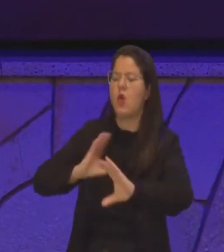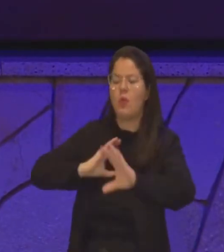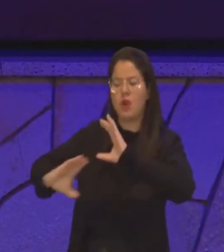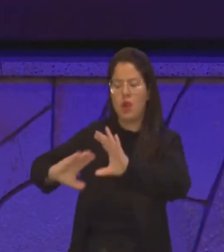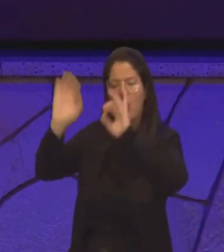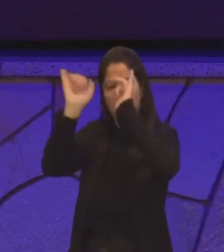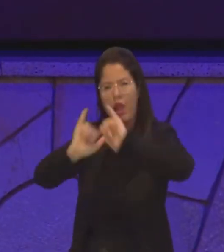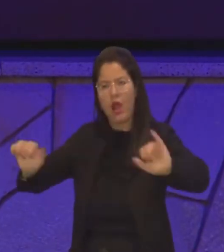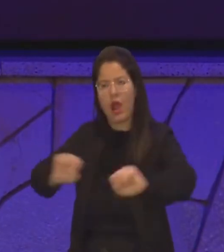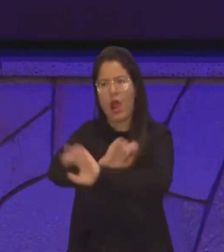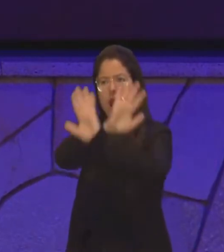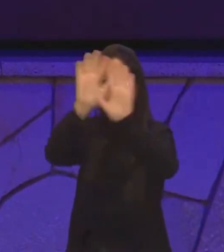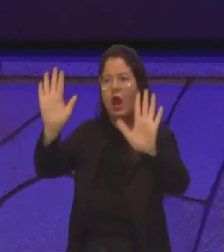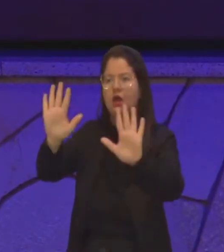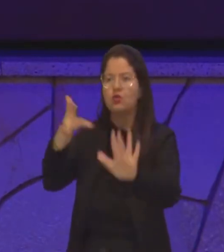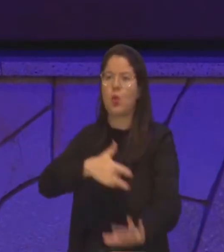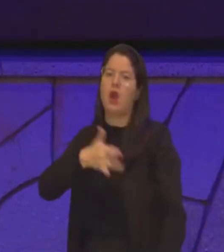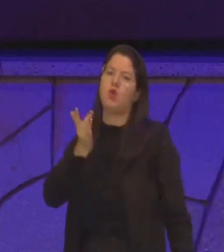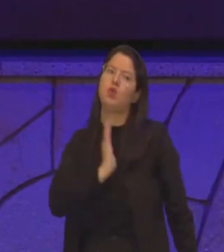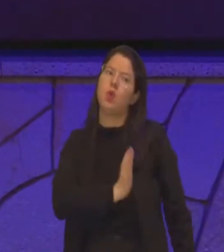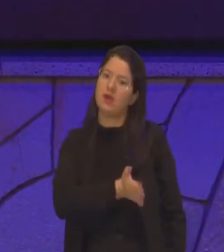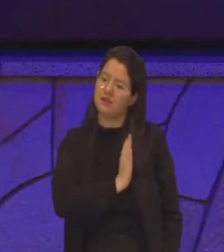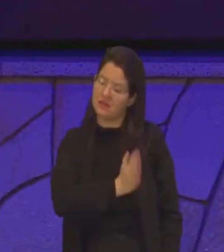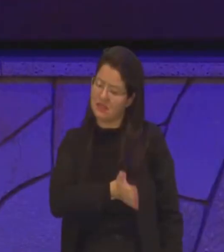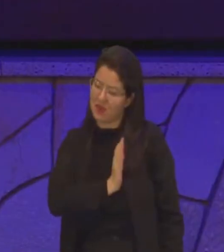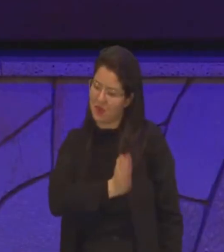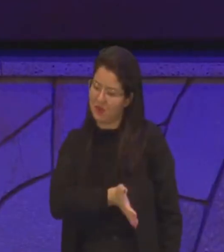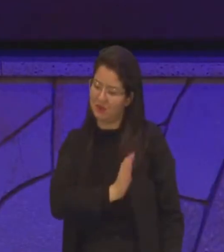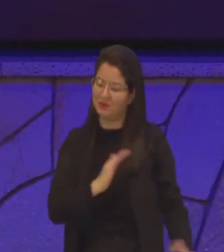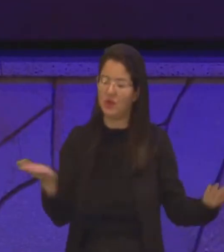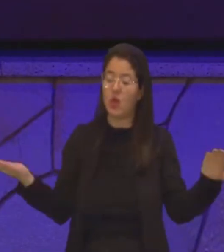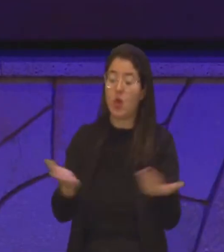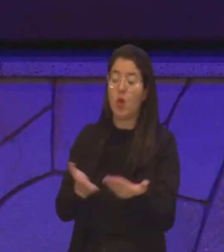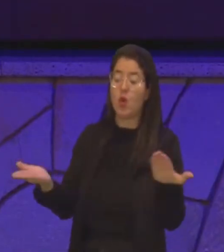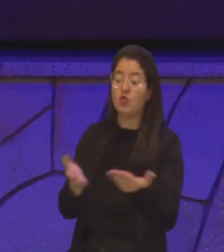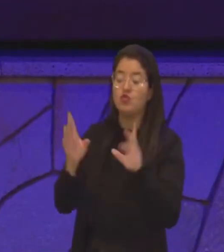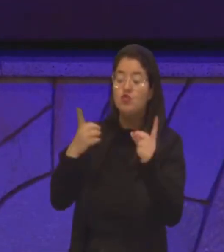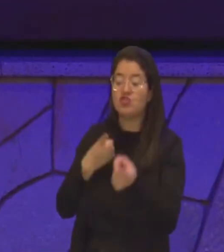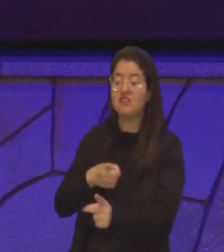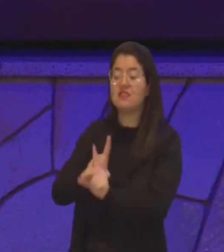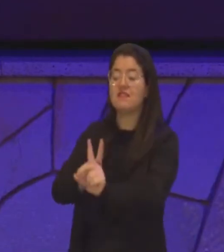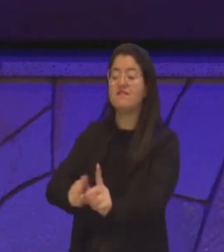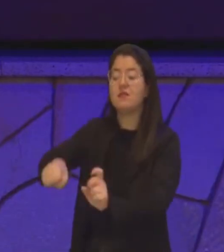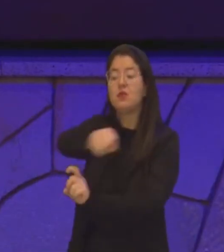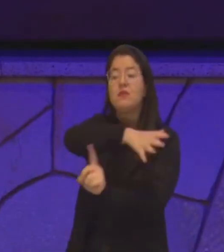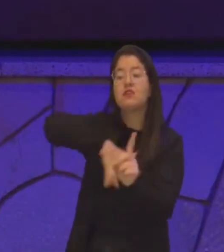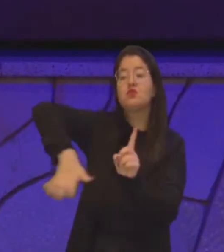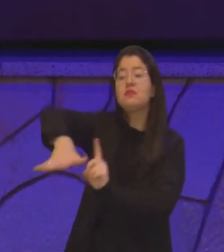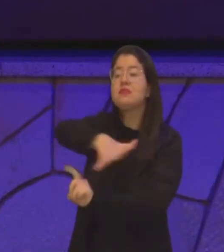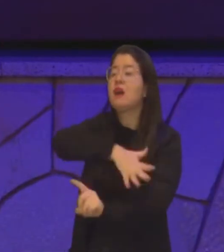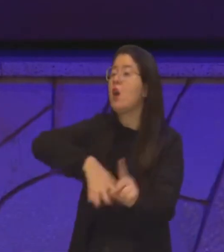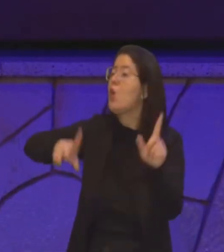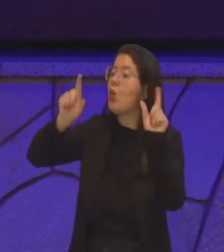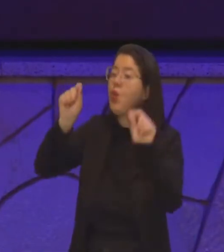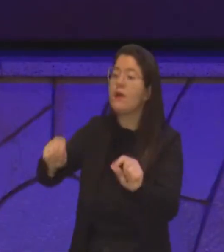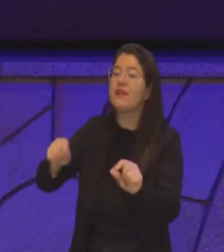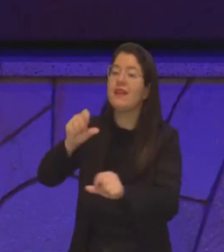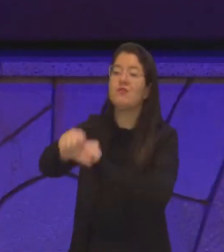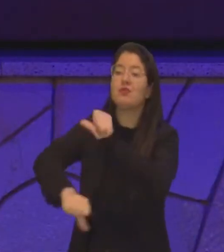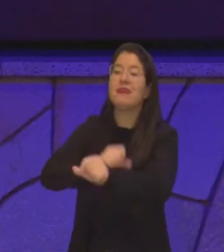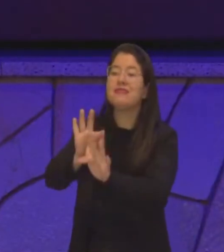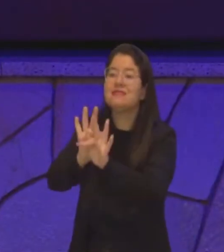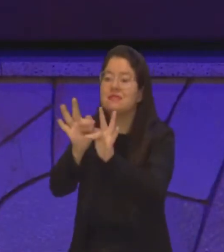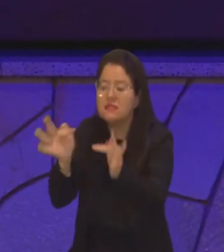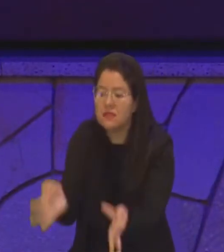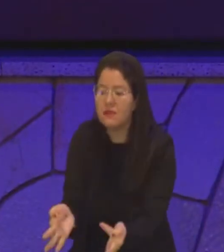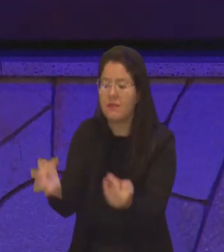comunicando ao coração. Hoje, agora, o grande desafio da sociedade é simplificar as coisas.